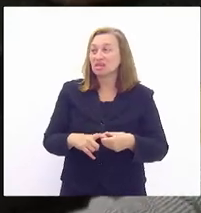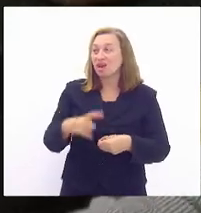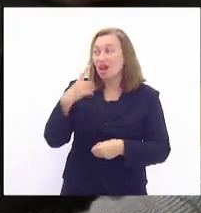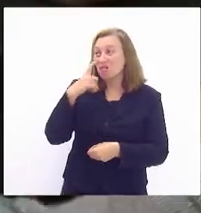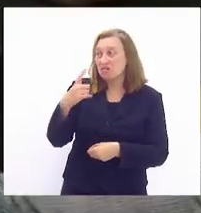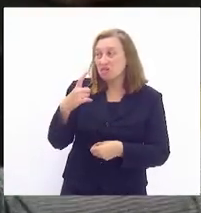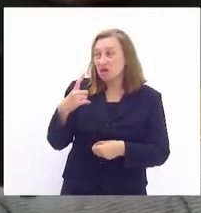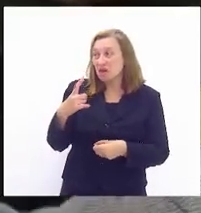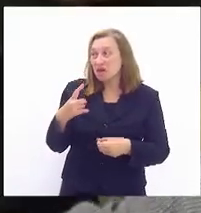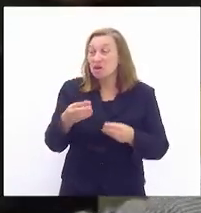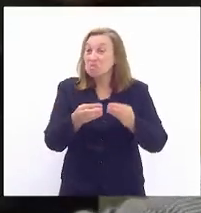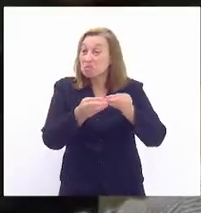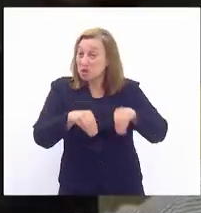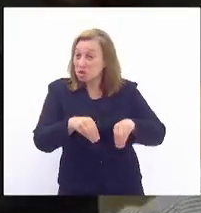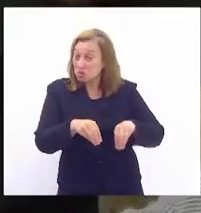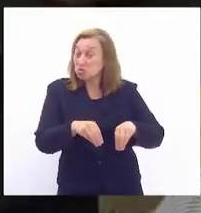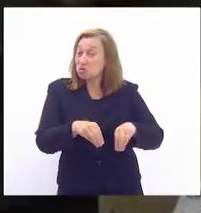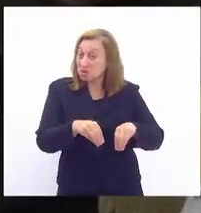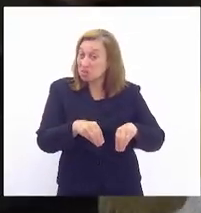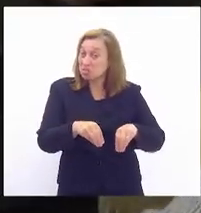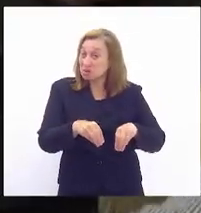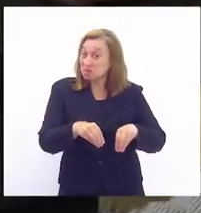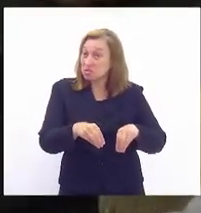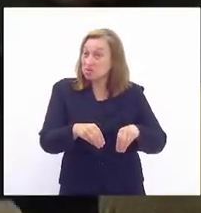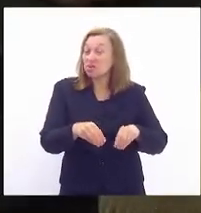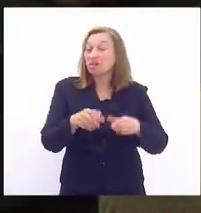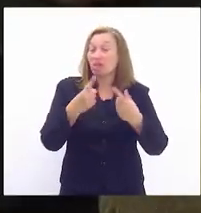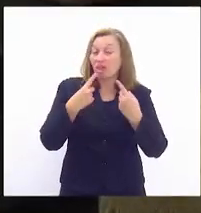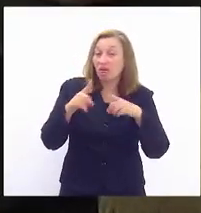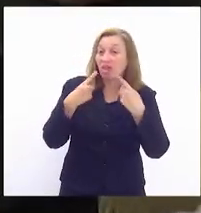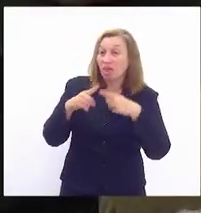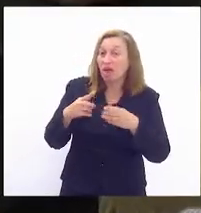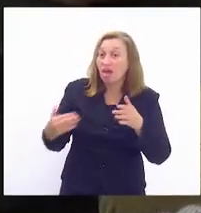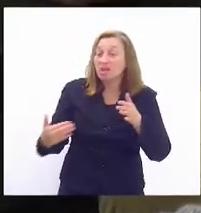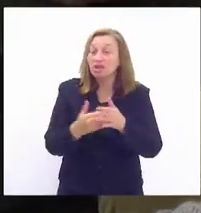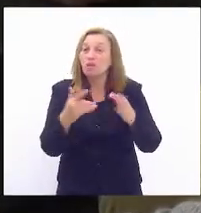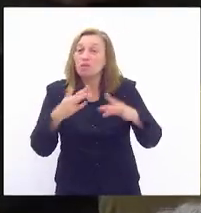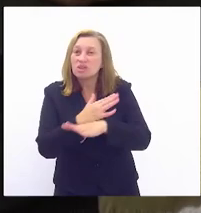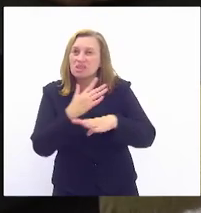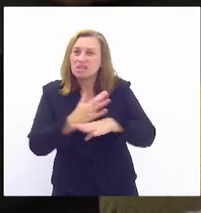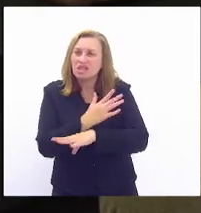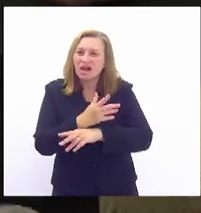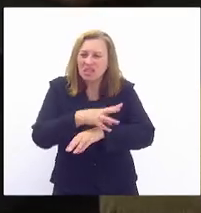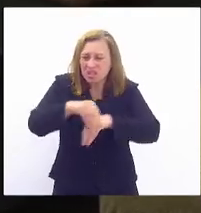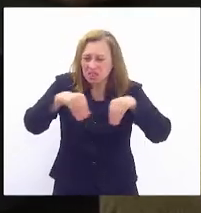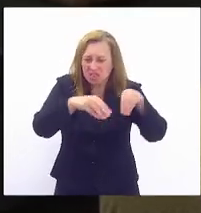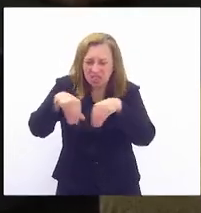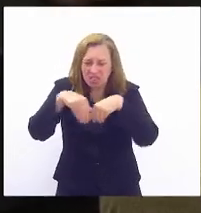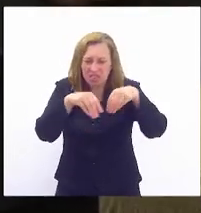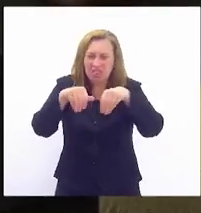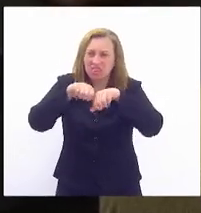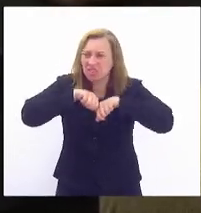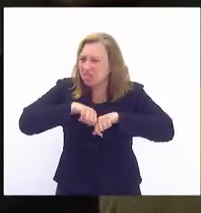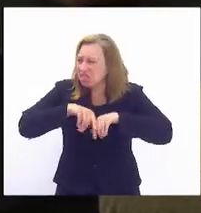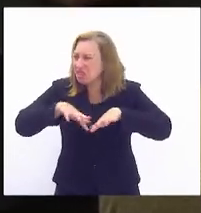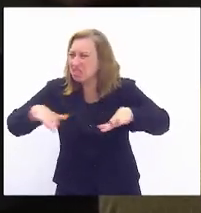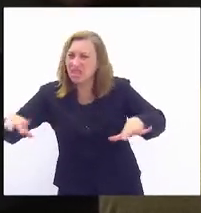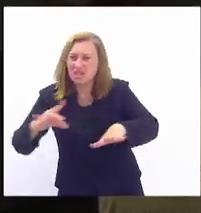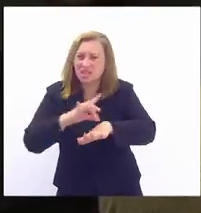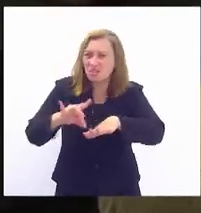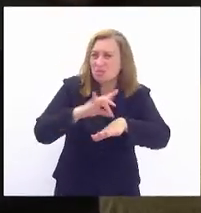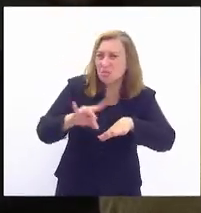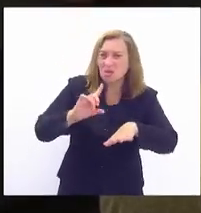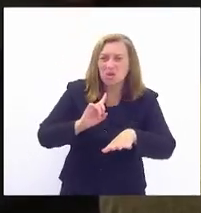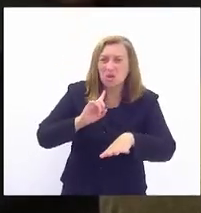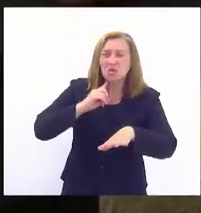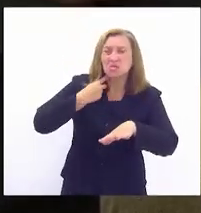básicas como essa, de questionar até onde uma cidade coberta de pó, ela está sendo poluída ou não, até